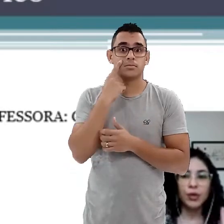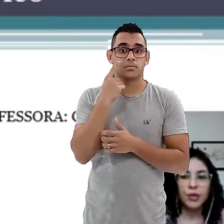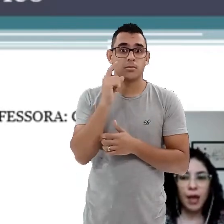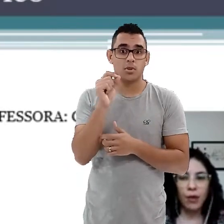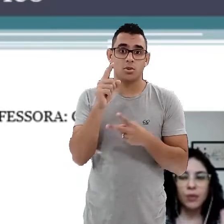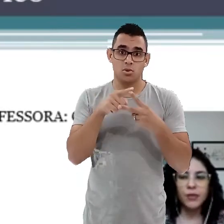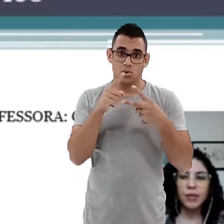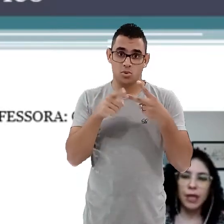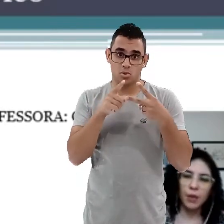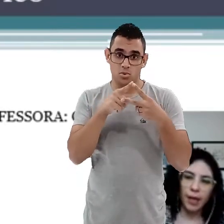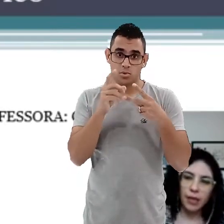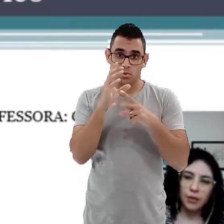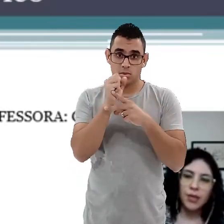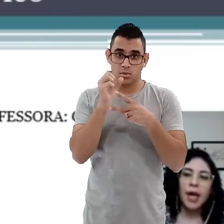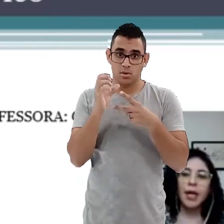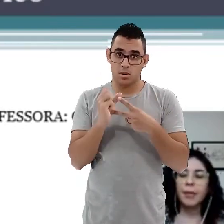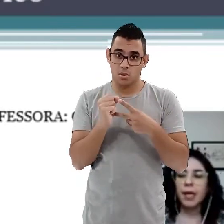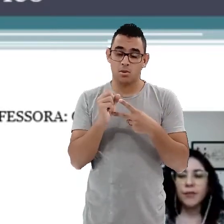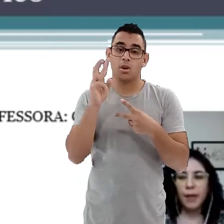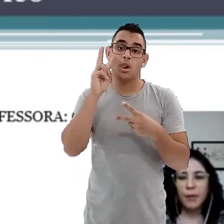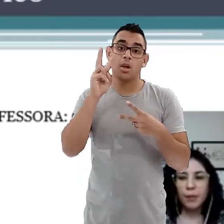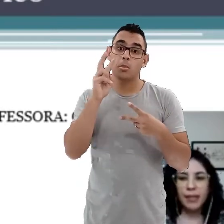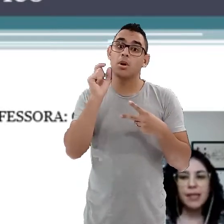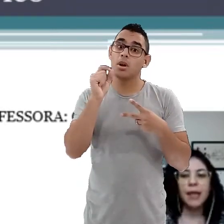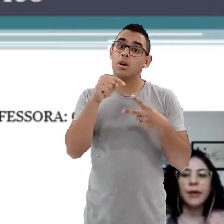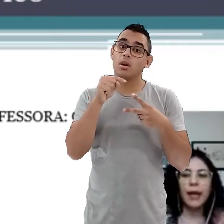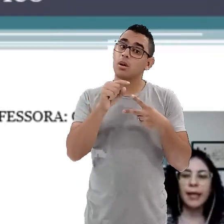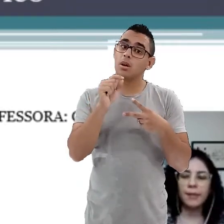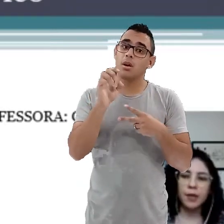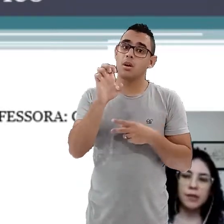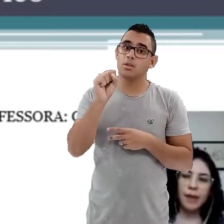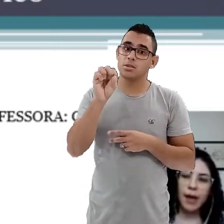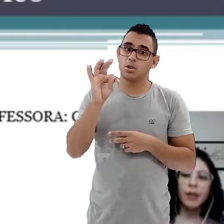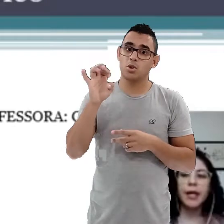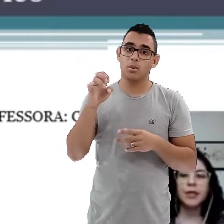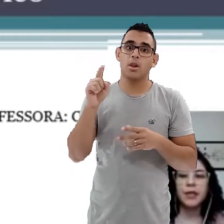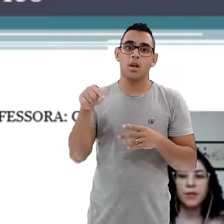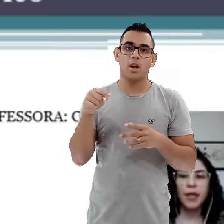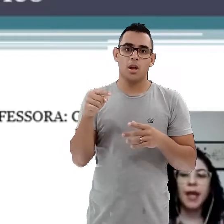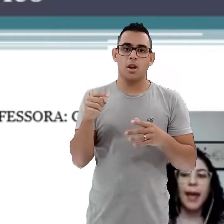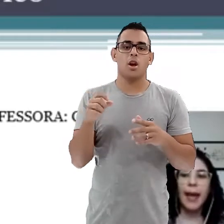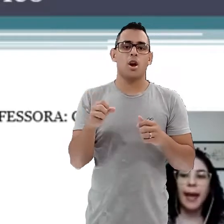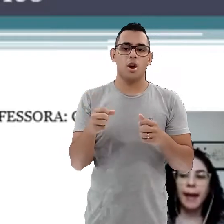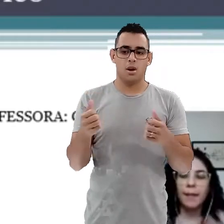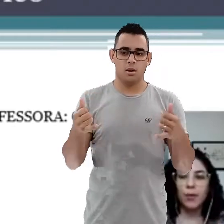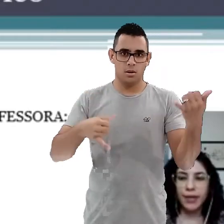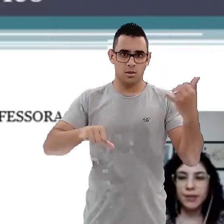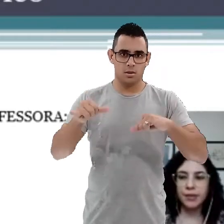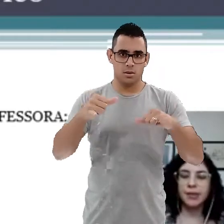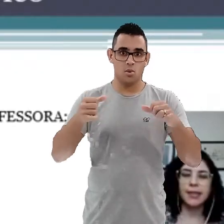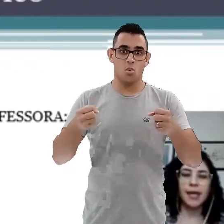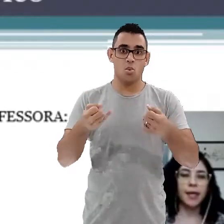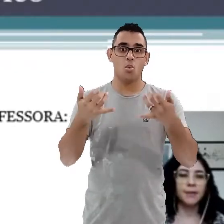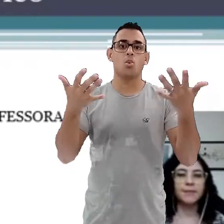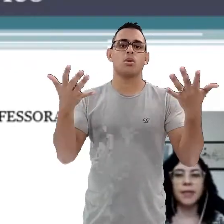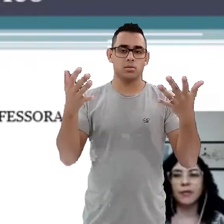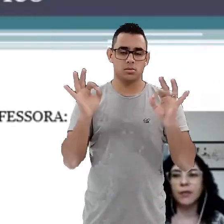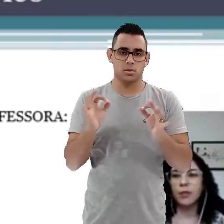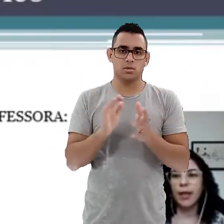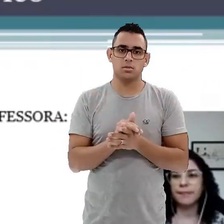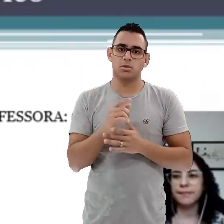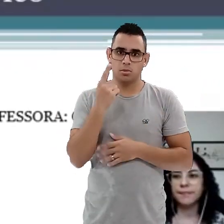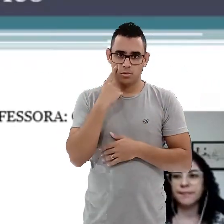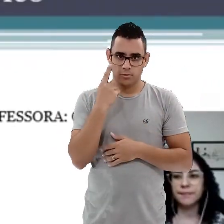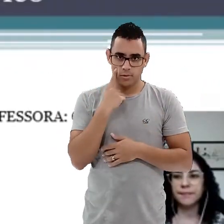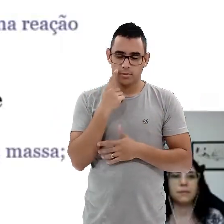hoje dois cálculos estequiométricos e para não ficar muito pesado, aí na próxima aula a gente vê o restante, tá certo? Então